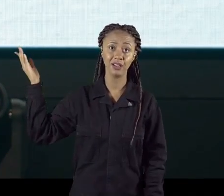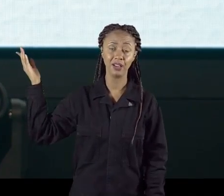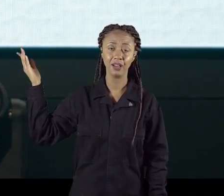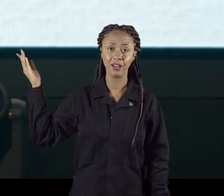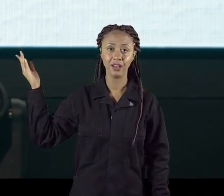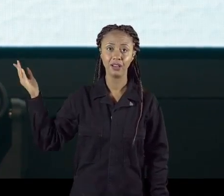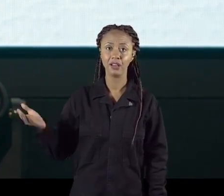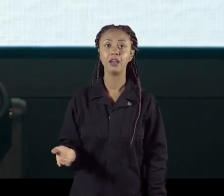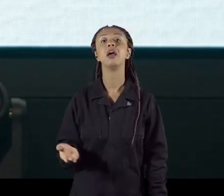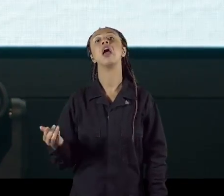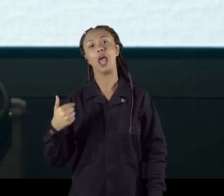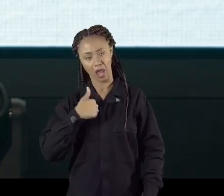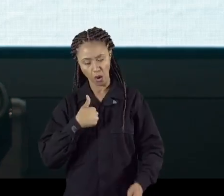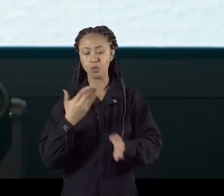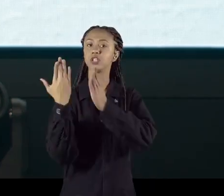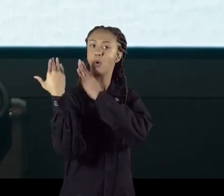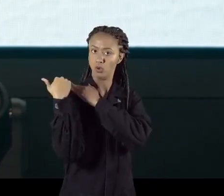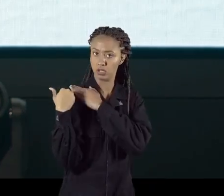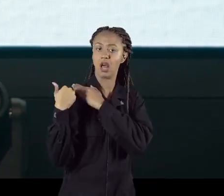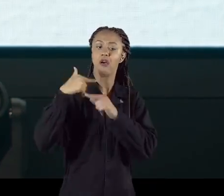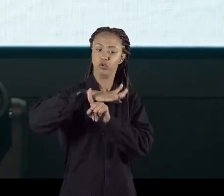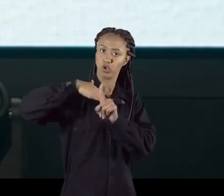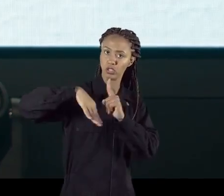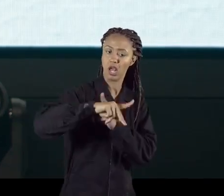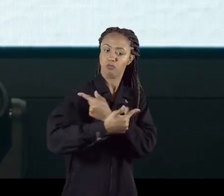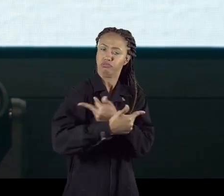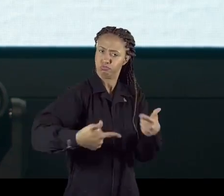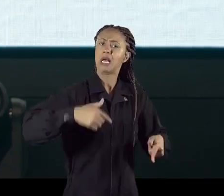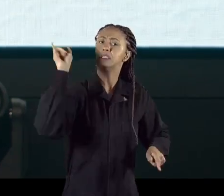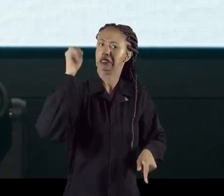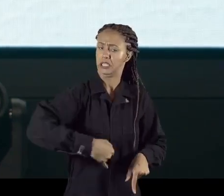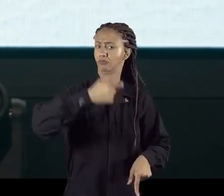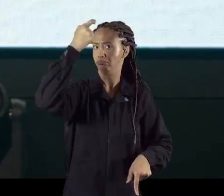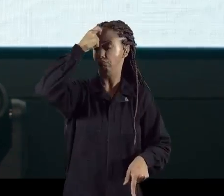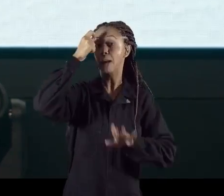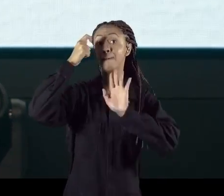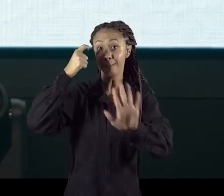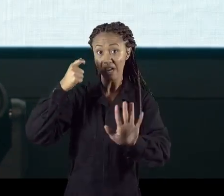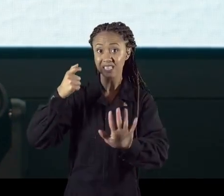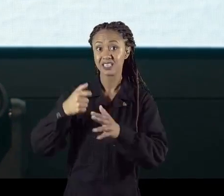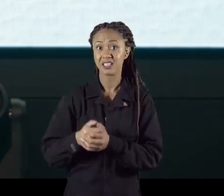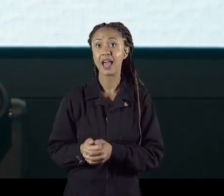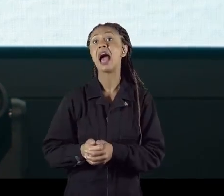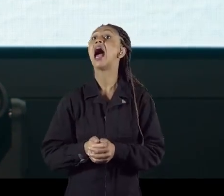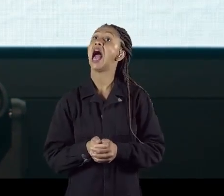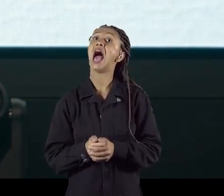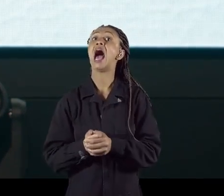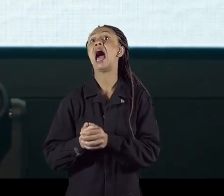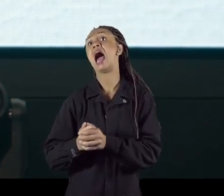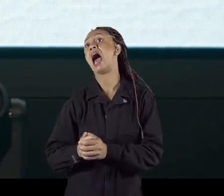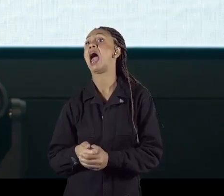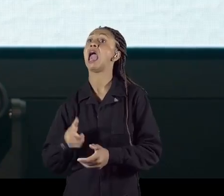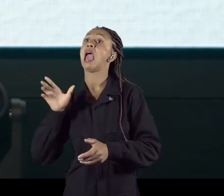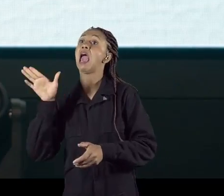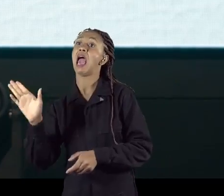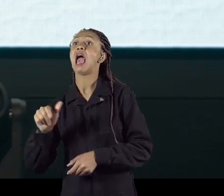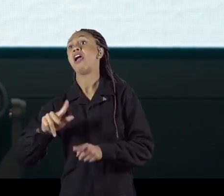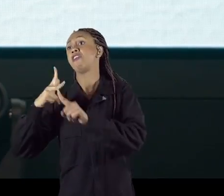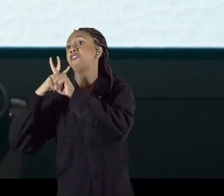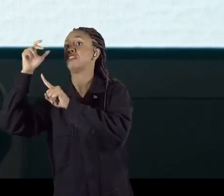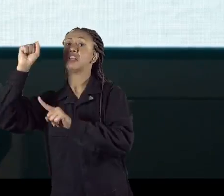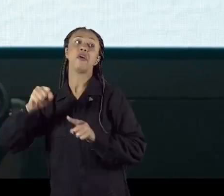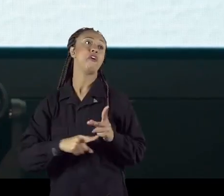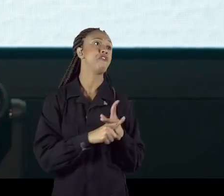não me eximo das minhas responsabilidades mas não acredito que a vitória de Alan Branch vai determinar a minha